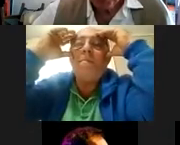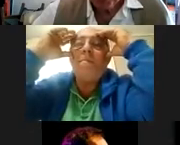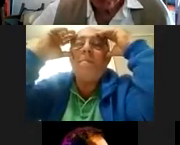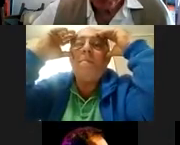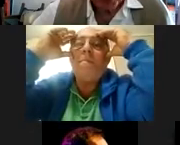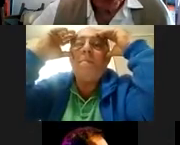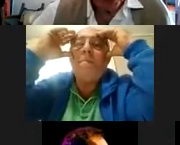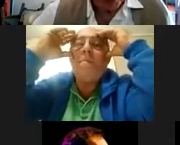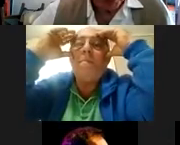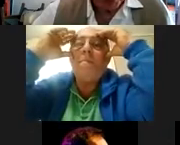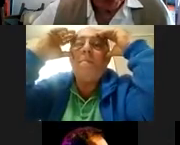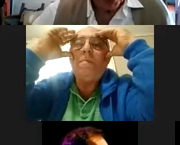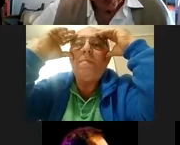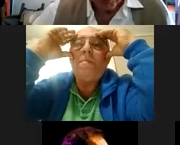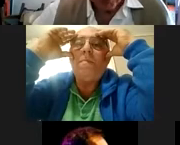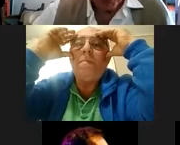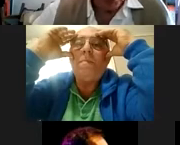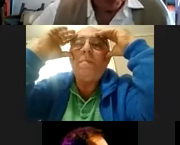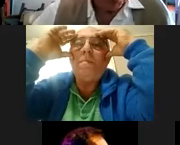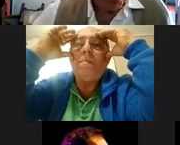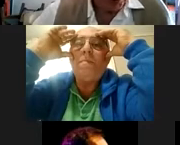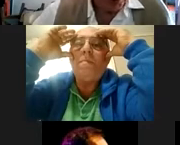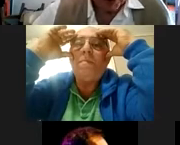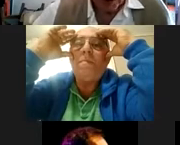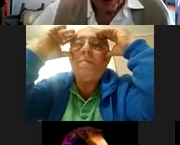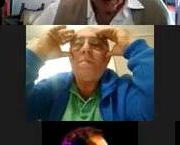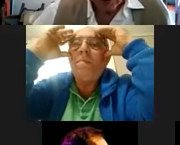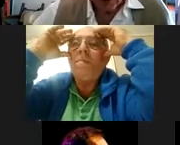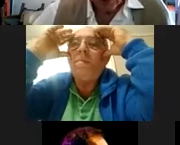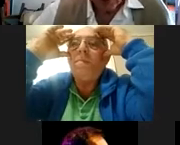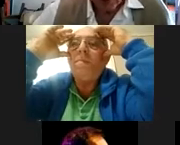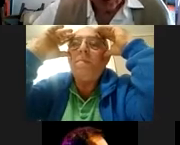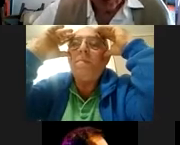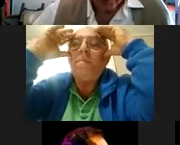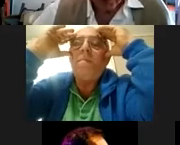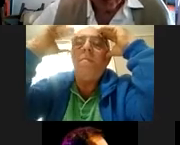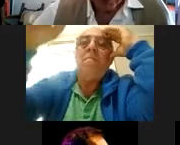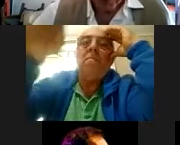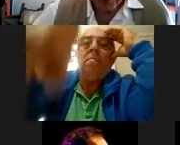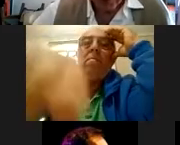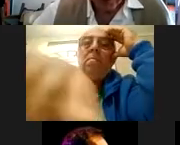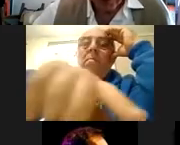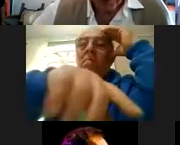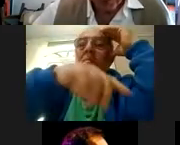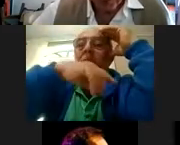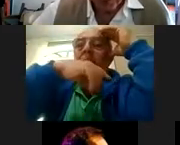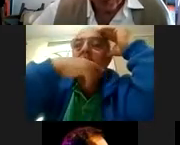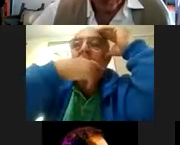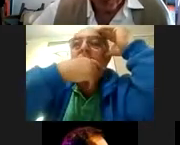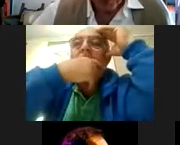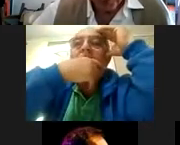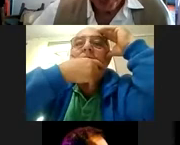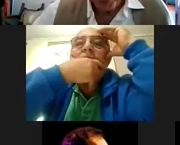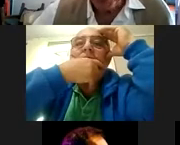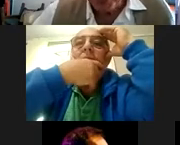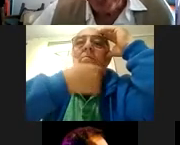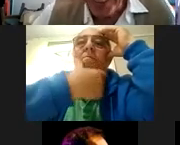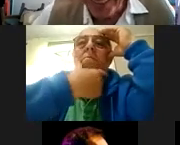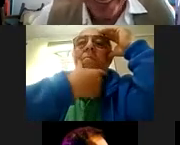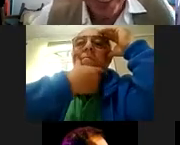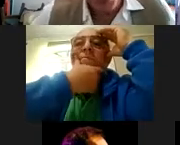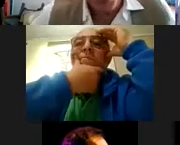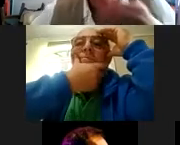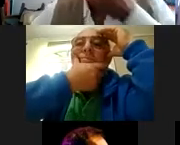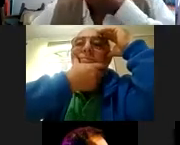a condução dos trabalhos. Deputado Valdec, já tem aqui escrito o nosso querido amigo e camarada, ecomestre e deputado